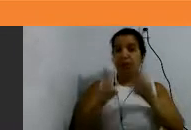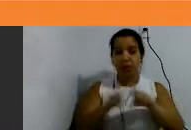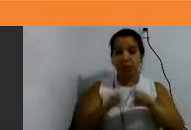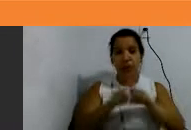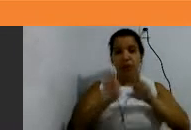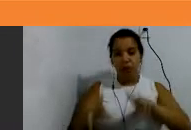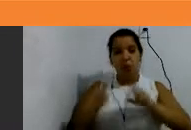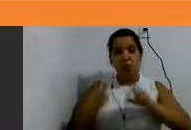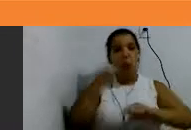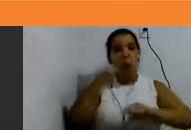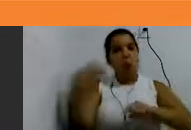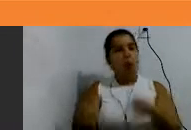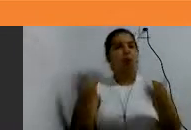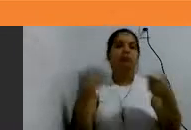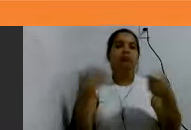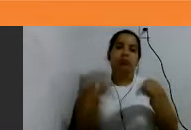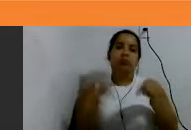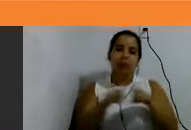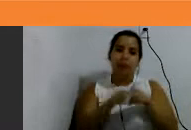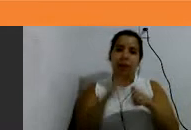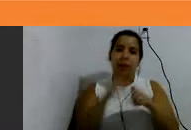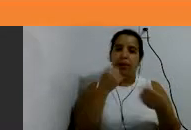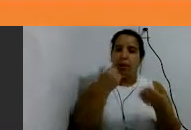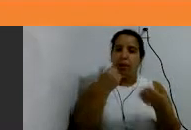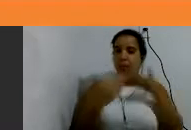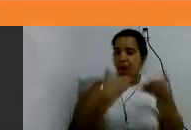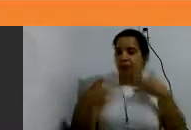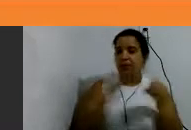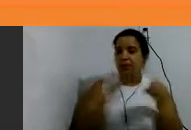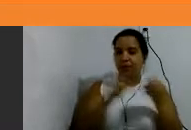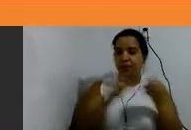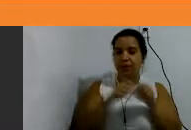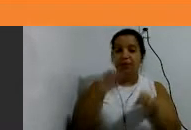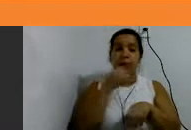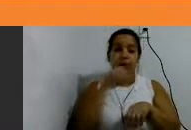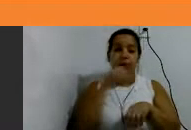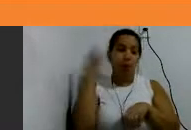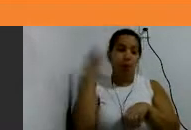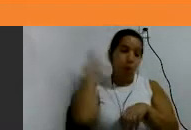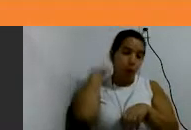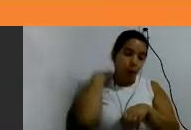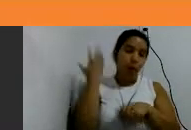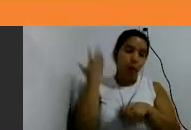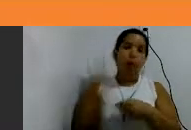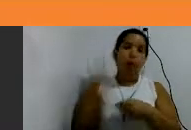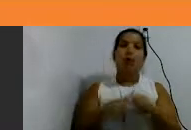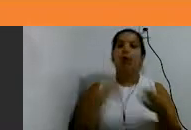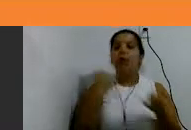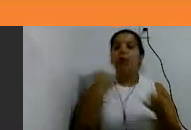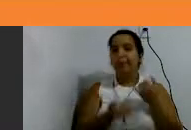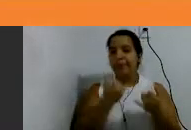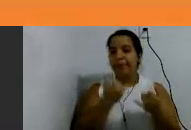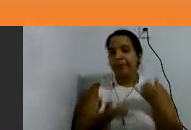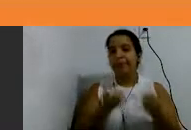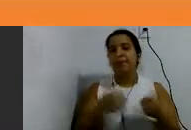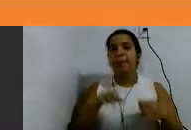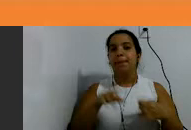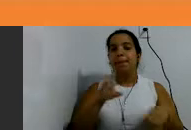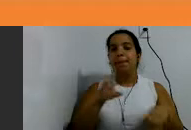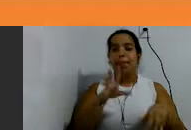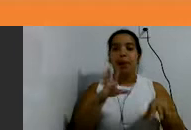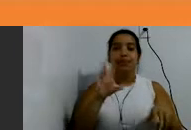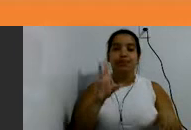outras dermatoses granulomatosas. Então, tuberculose cutânea pode provocar uma lesão parecida,